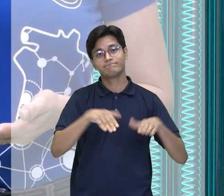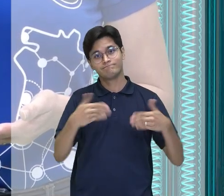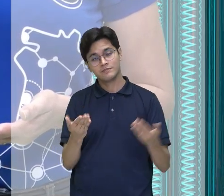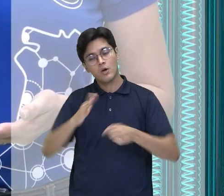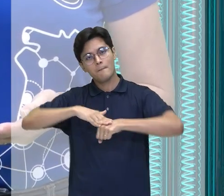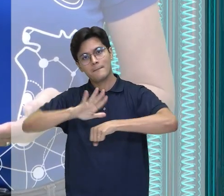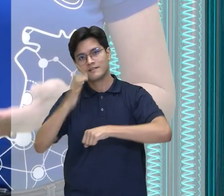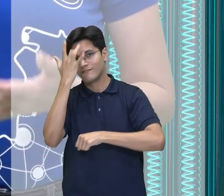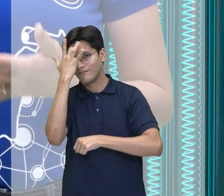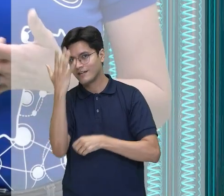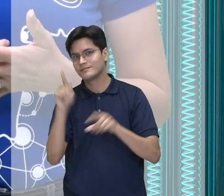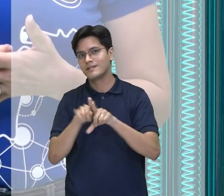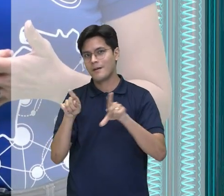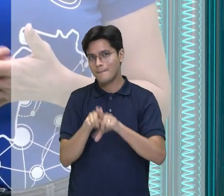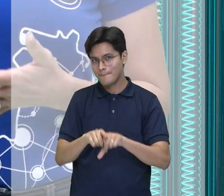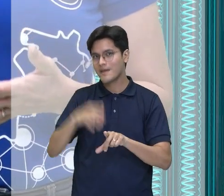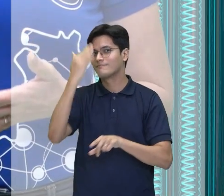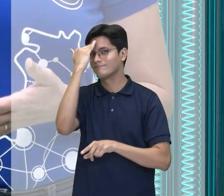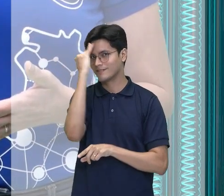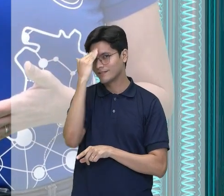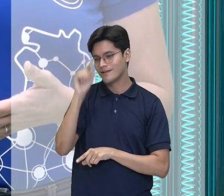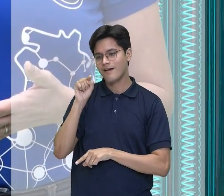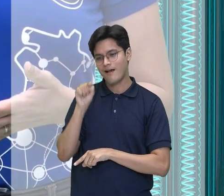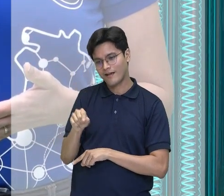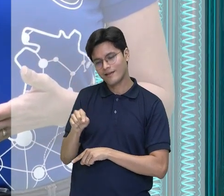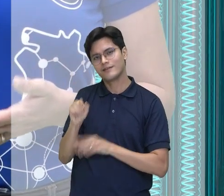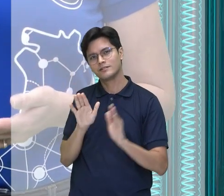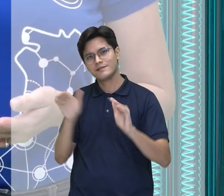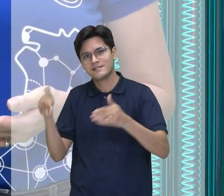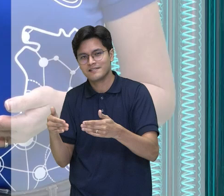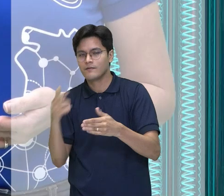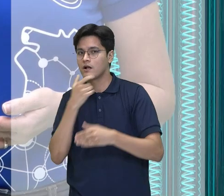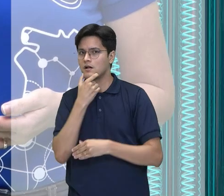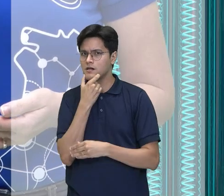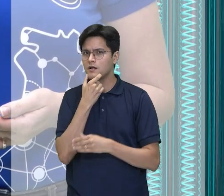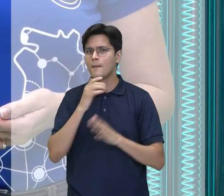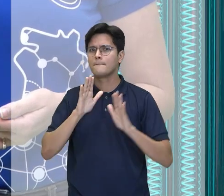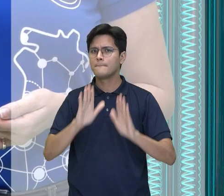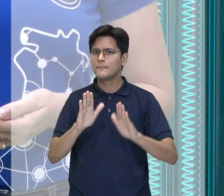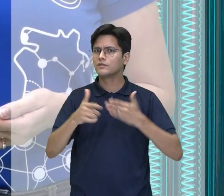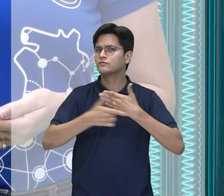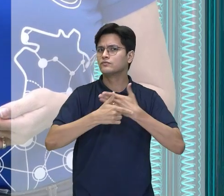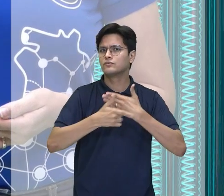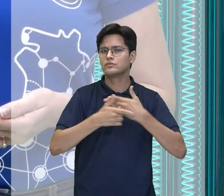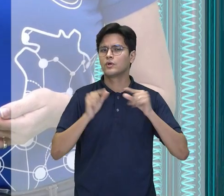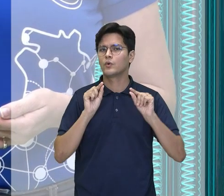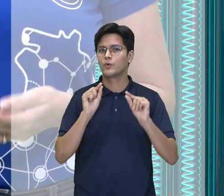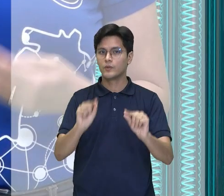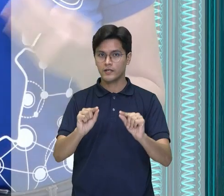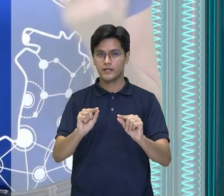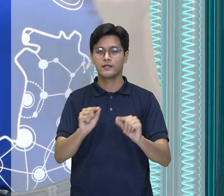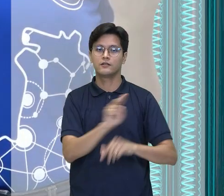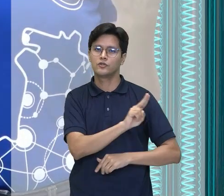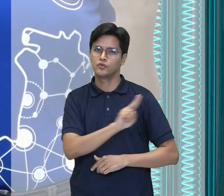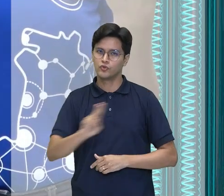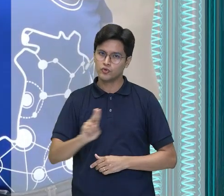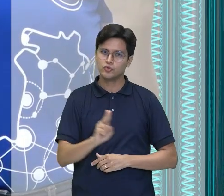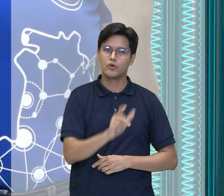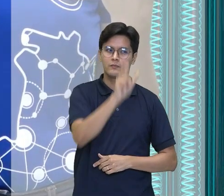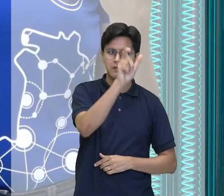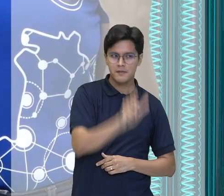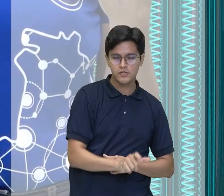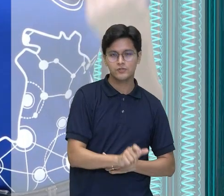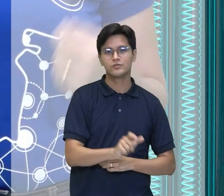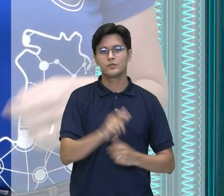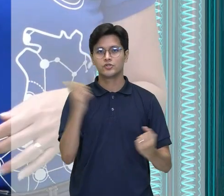são utilizados esses object pronouns? Eles são usados para substituir o nome de alguém, no caso ali foi